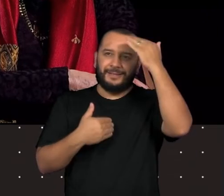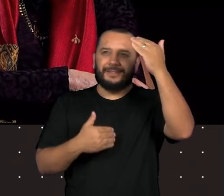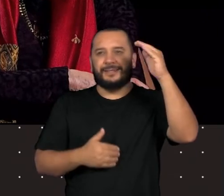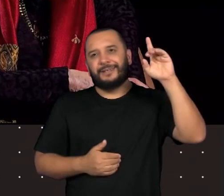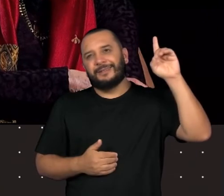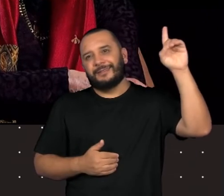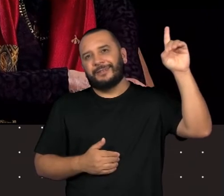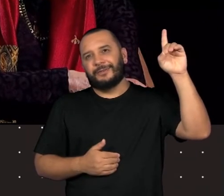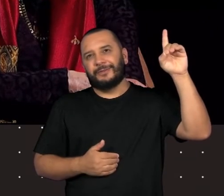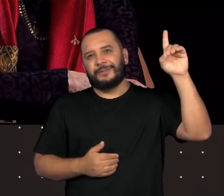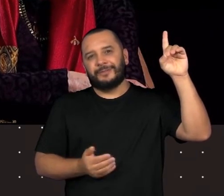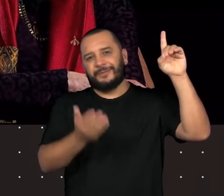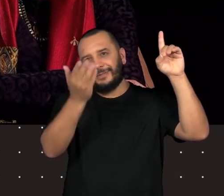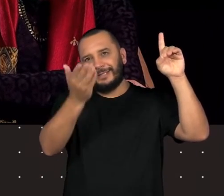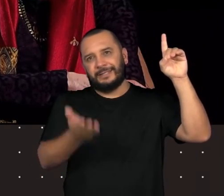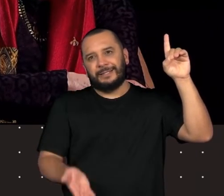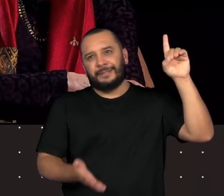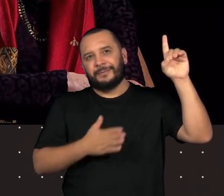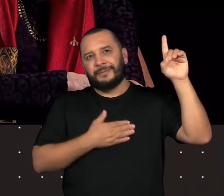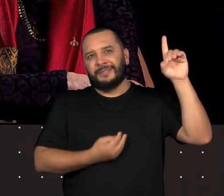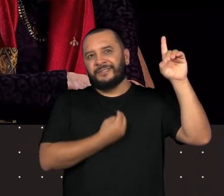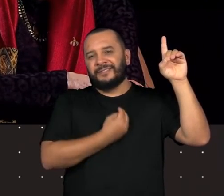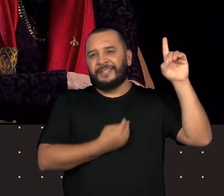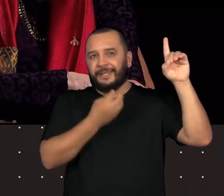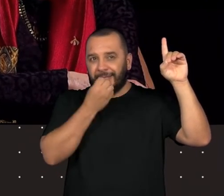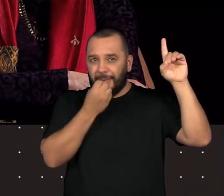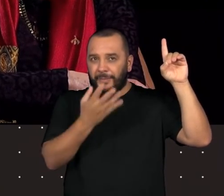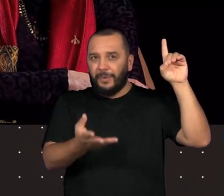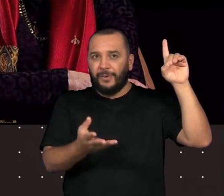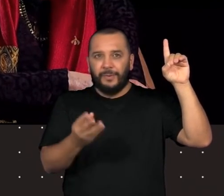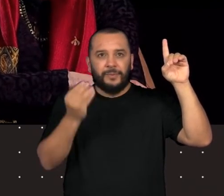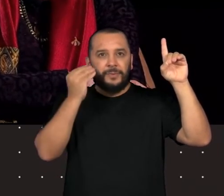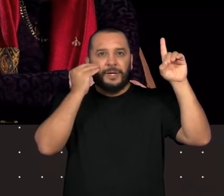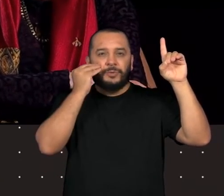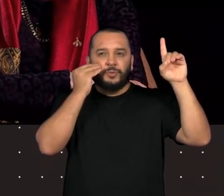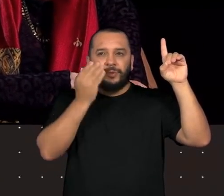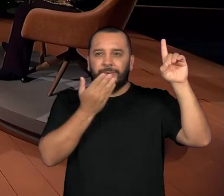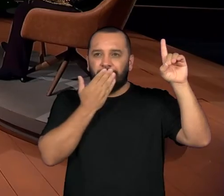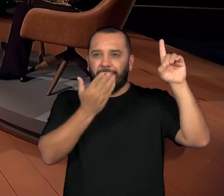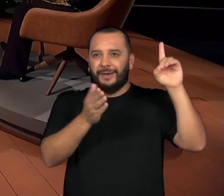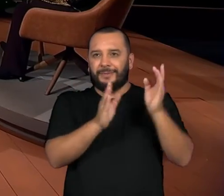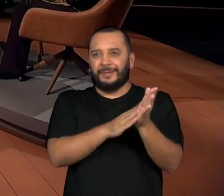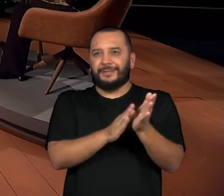ter você na minha vida. Tá bom? Um beijo, parabéns.